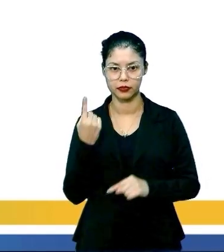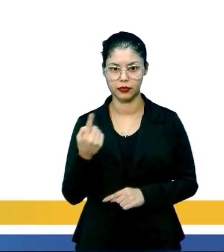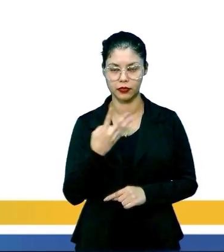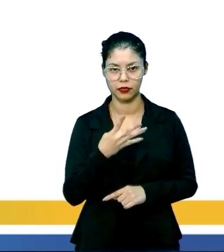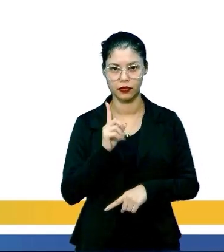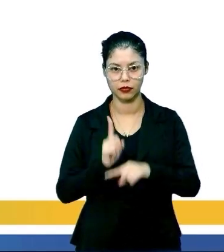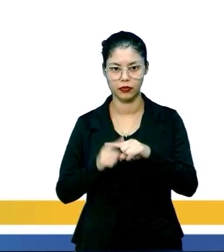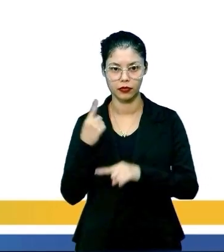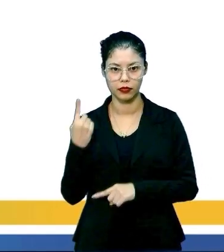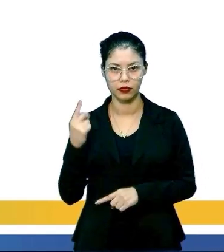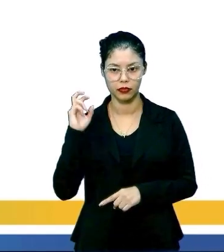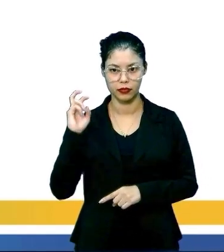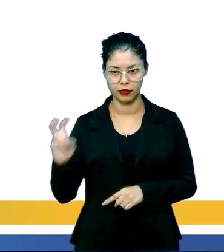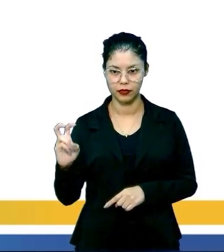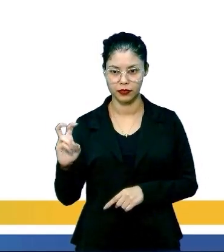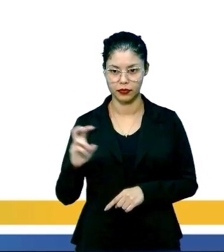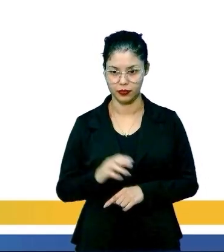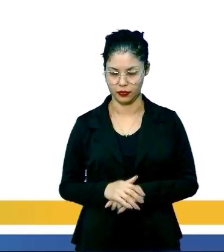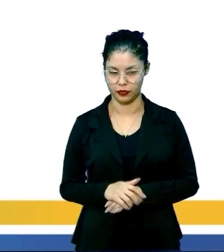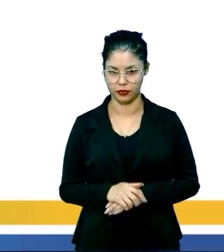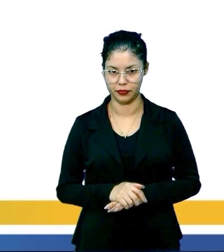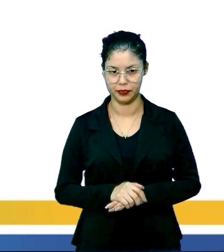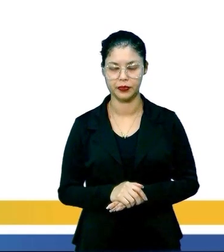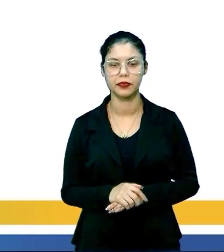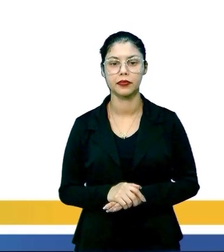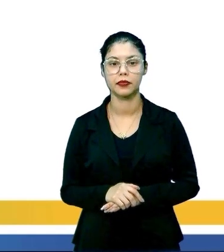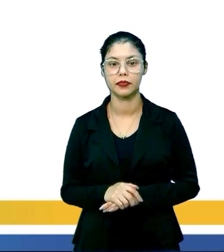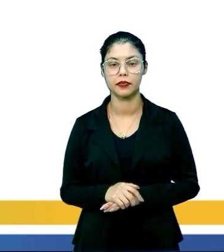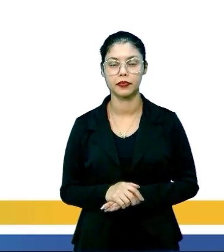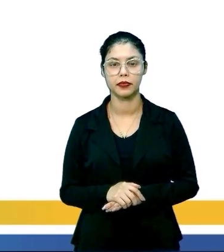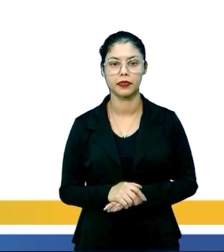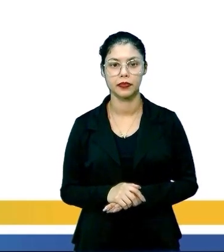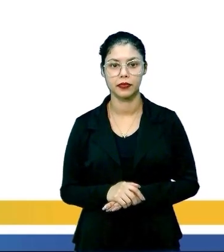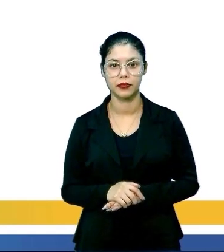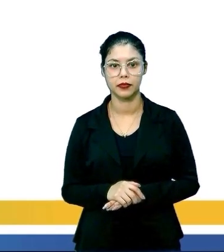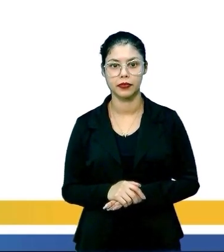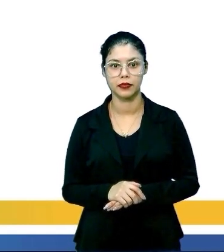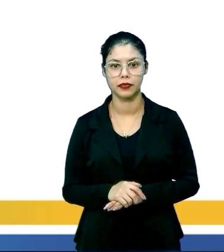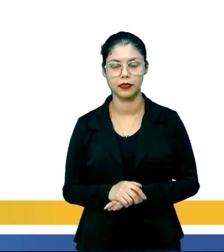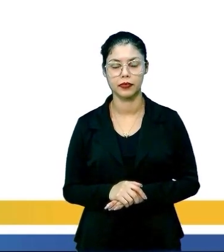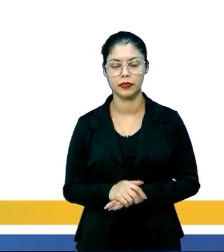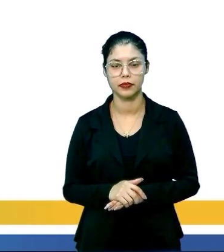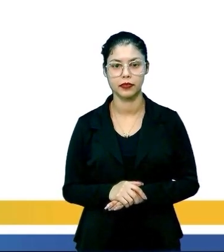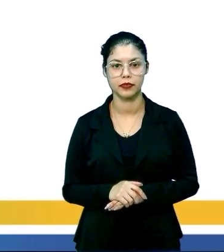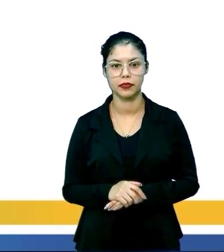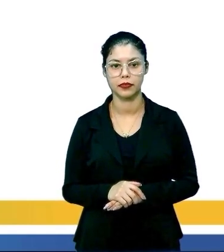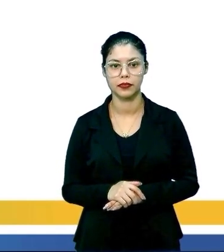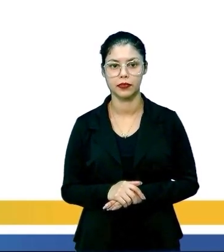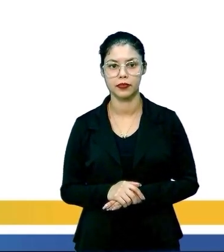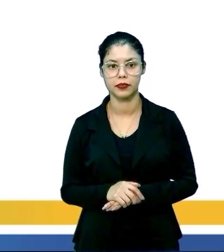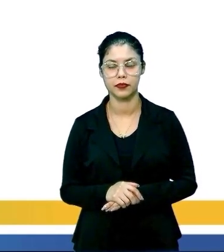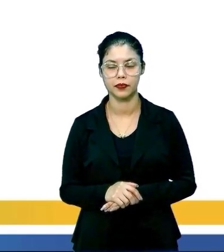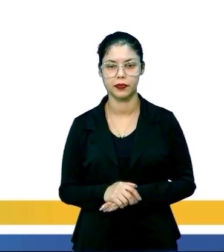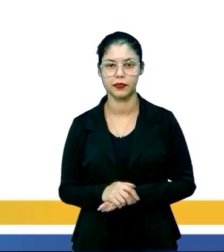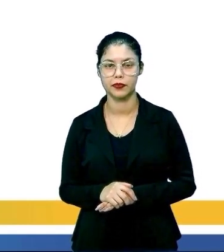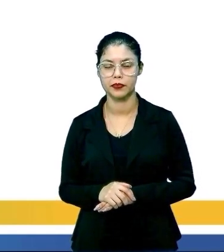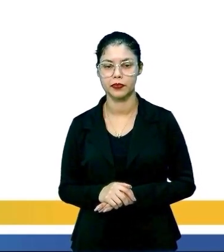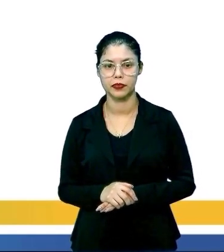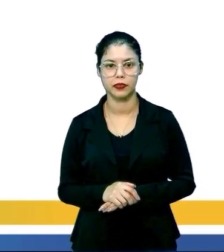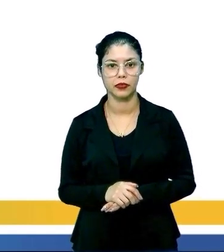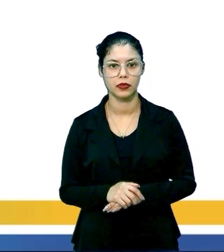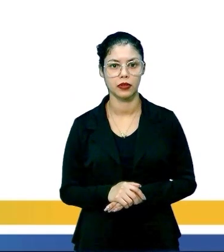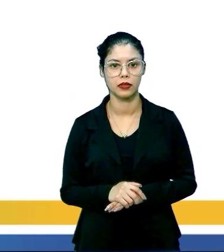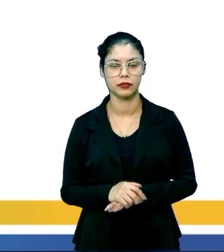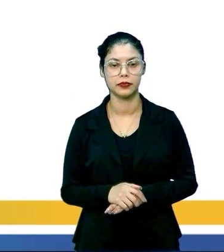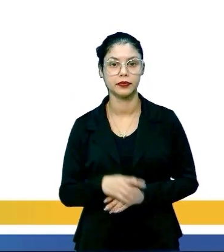quadrado mais 1, que é igual a menos 2 ao quadrado é igual a 4, mais 1 é igual a 5. Então, nós já